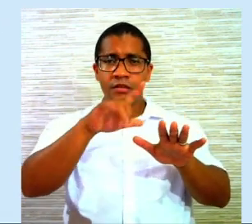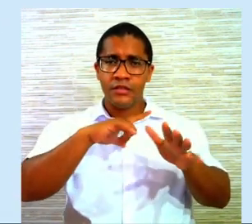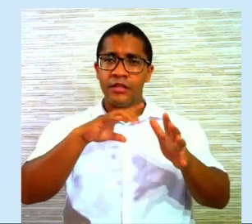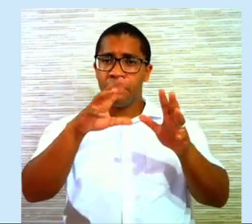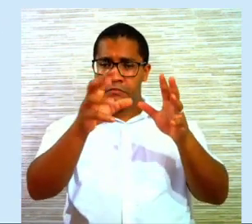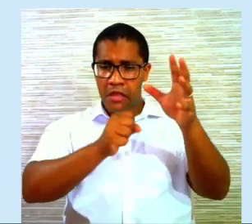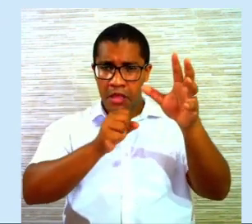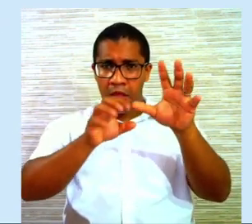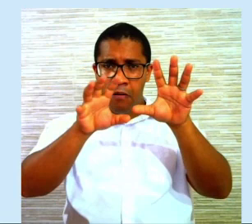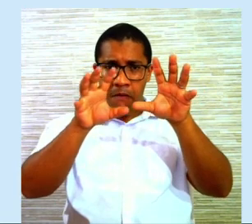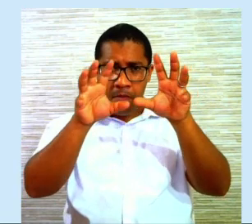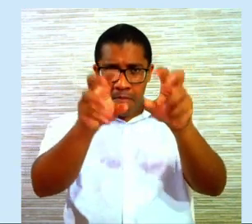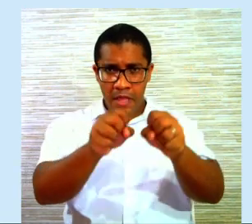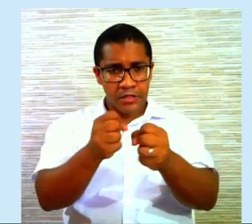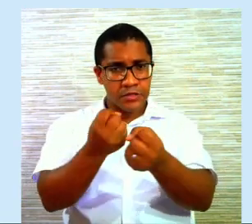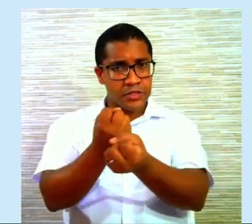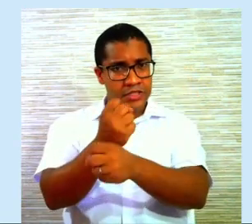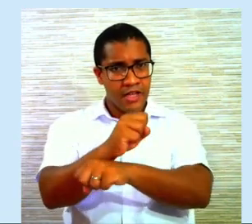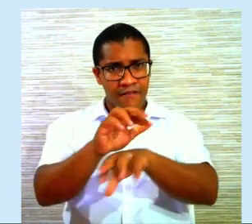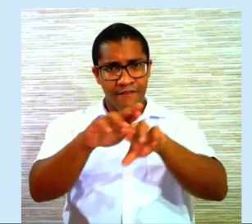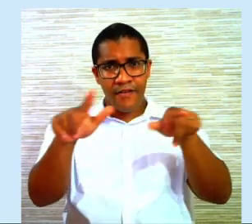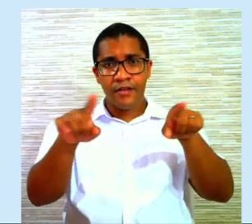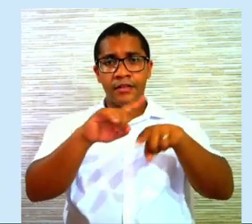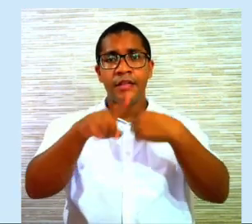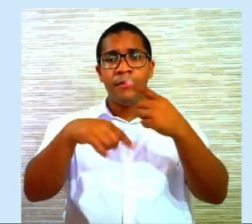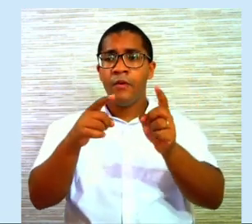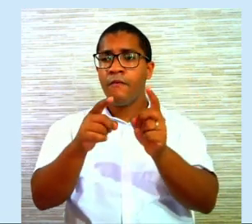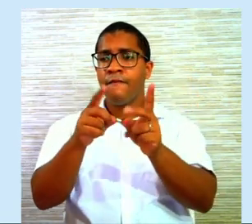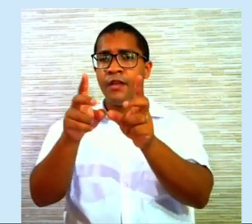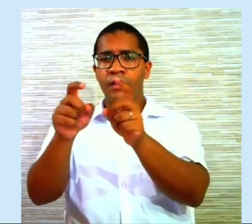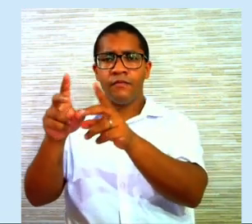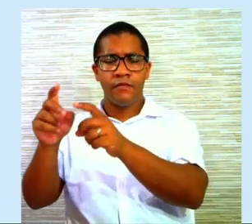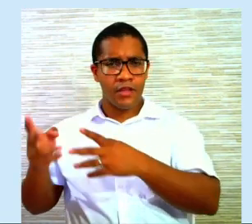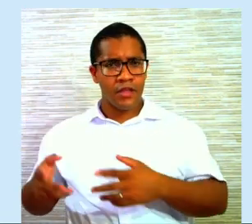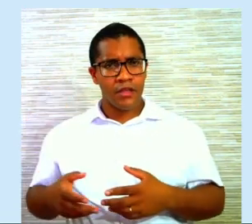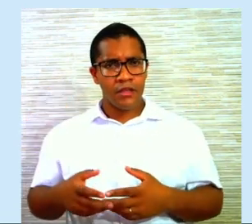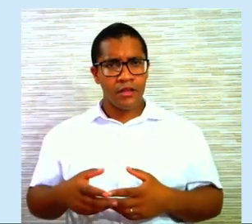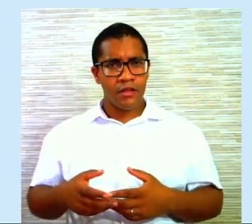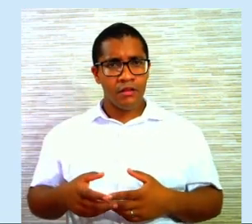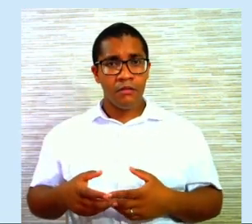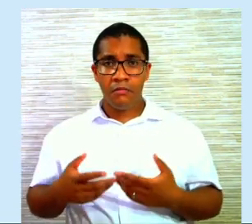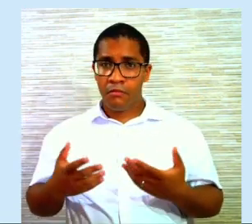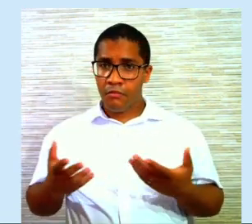Então vejamos. E comercializavam nos mercados muçulmanos.